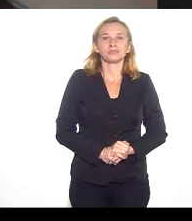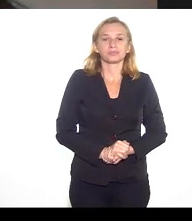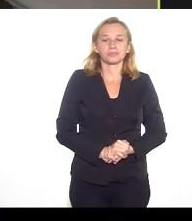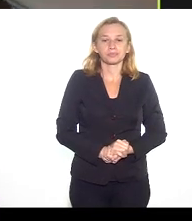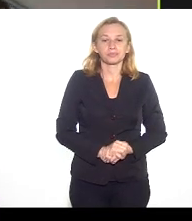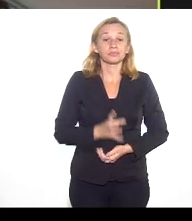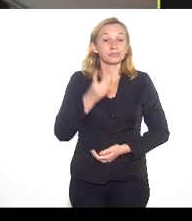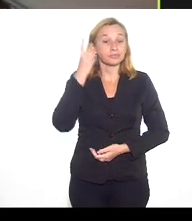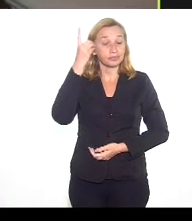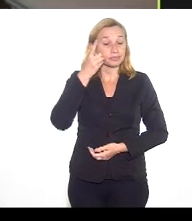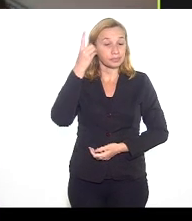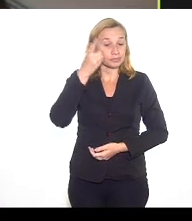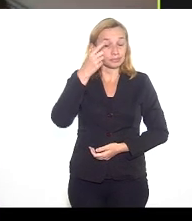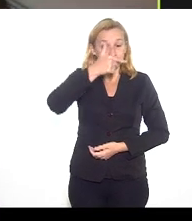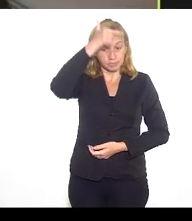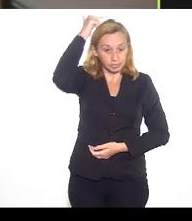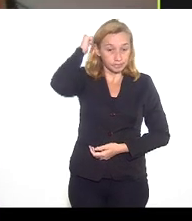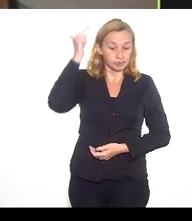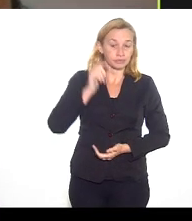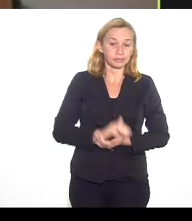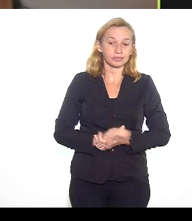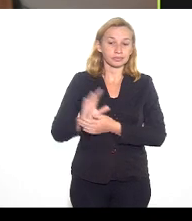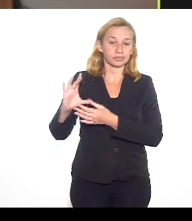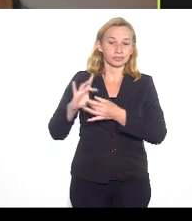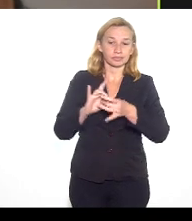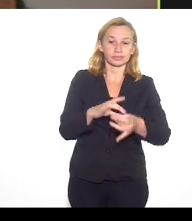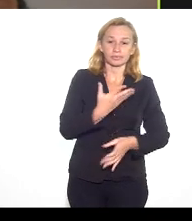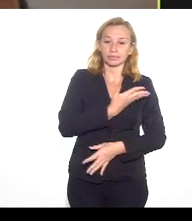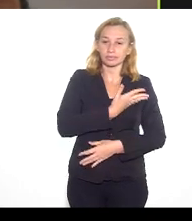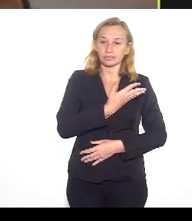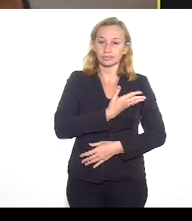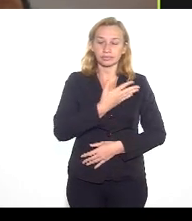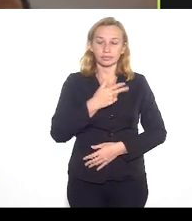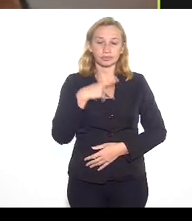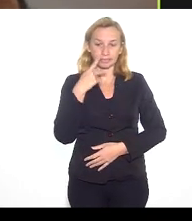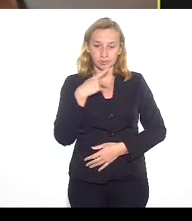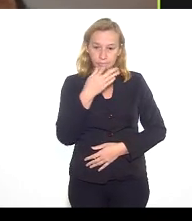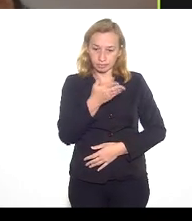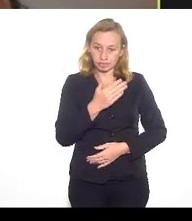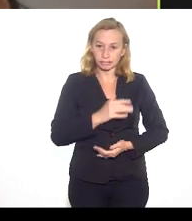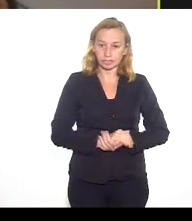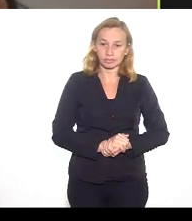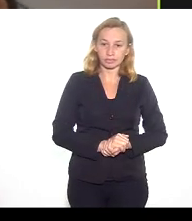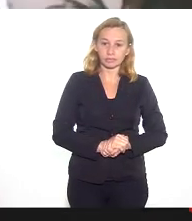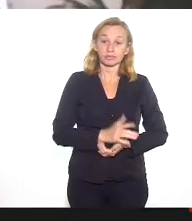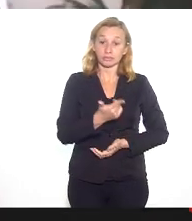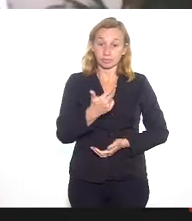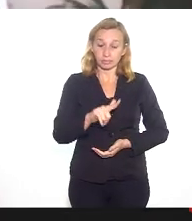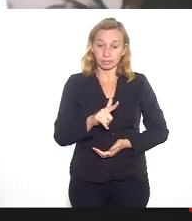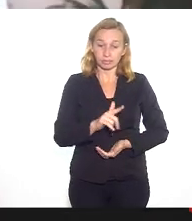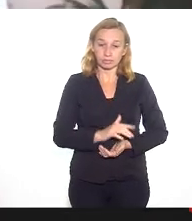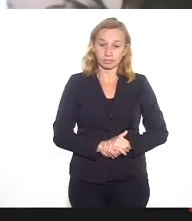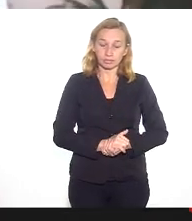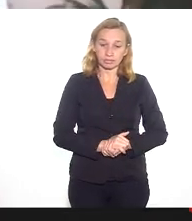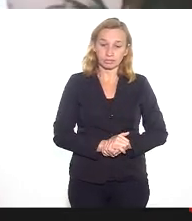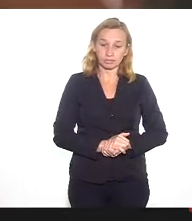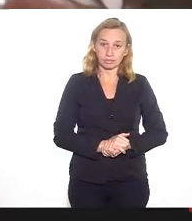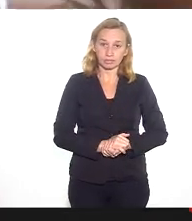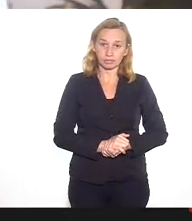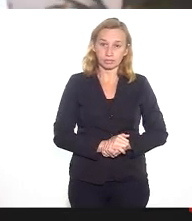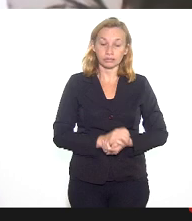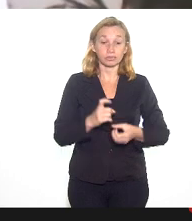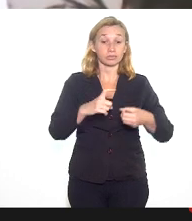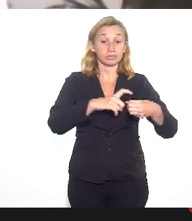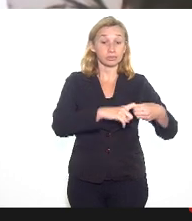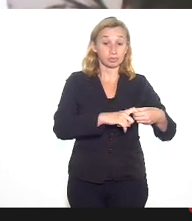Rony. Deputado Luiz Paulo, acho que muito em linha com o que meu colega Felipe Sanches falou. De novo, o